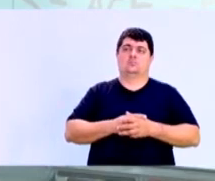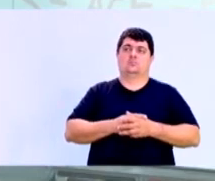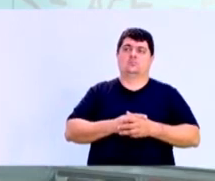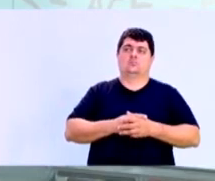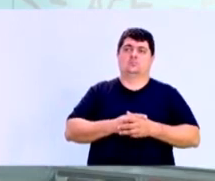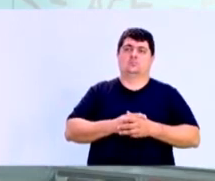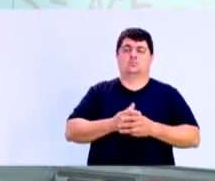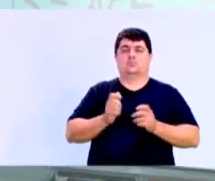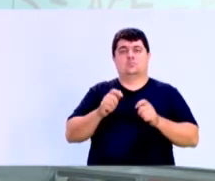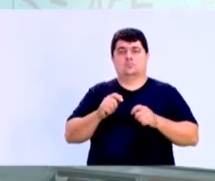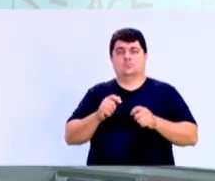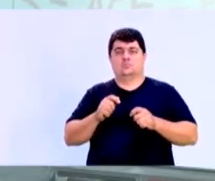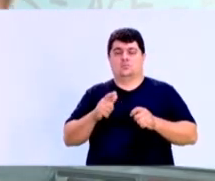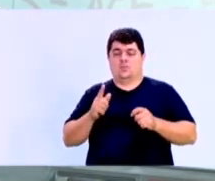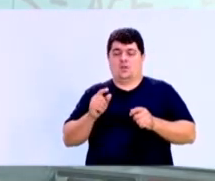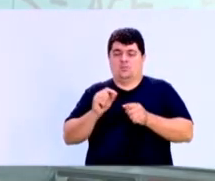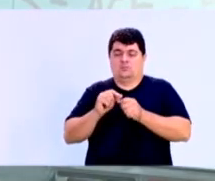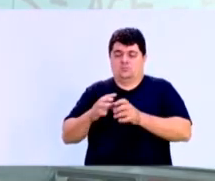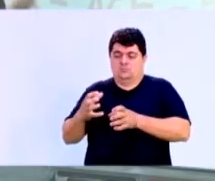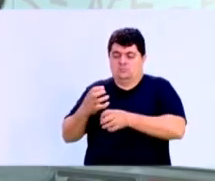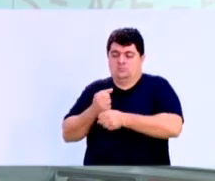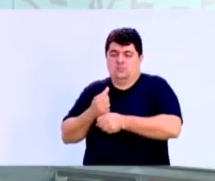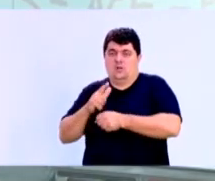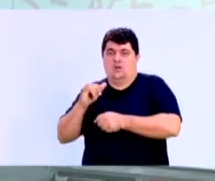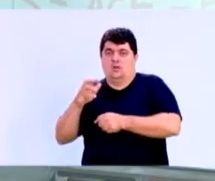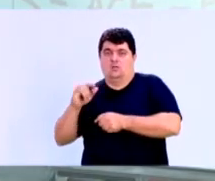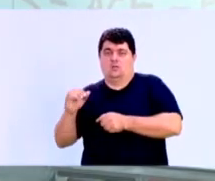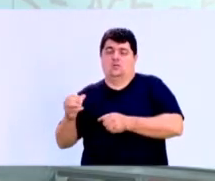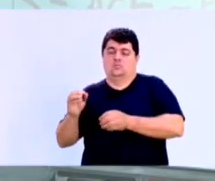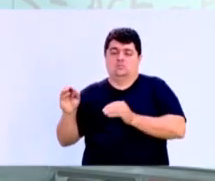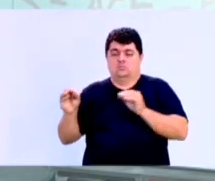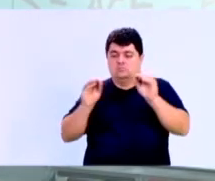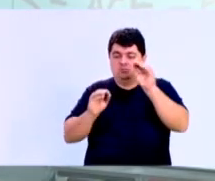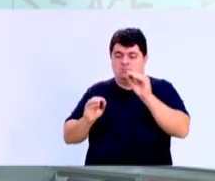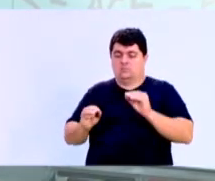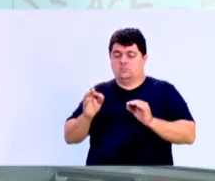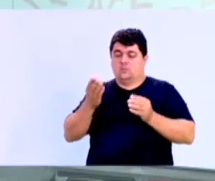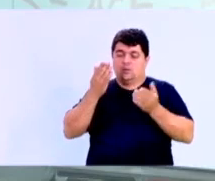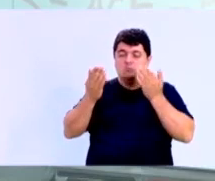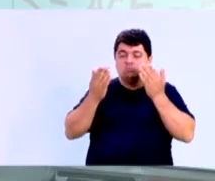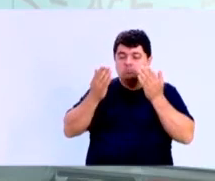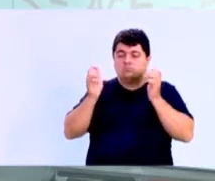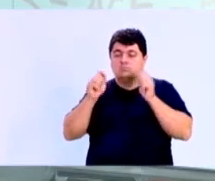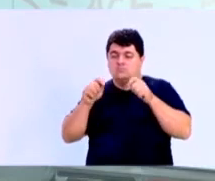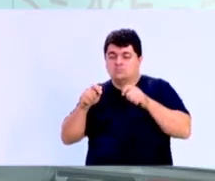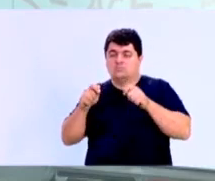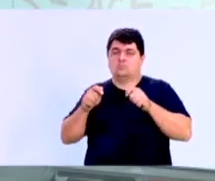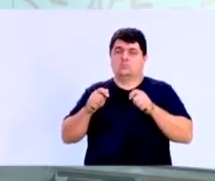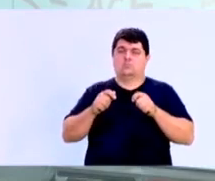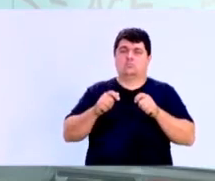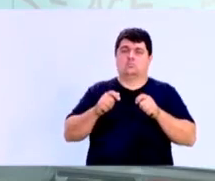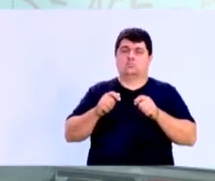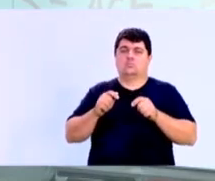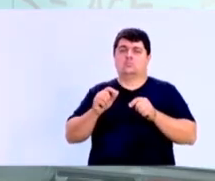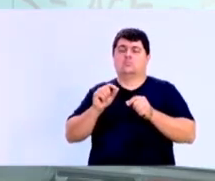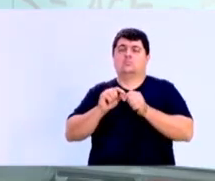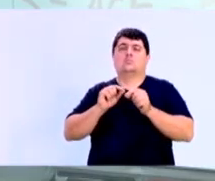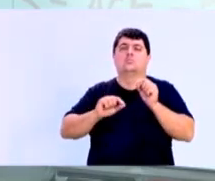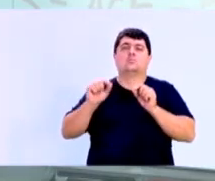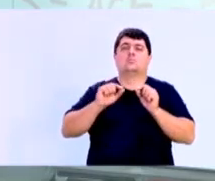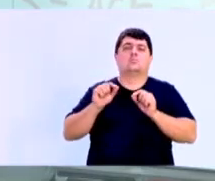pegar ele e fazer um conjunto com os índices de liquidez. Então lá com liquidez a gente consegue fazer uma jogada para saber o que